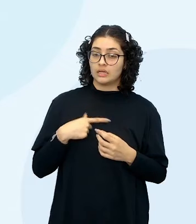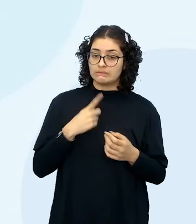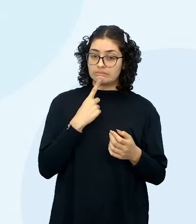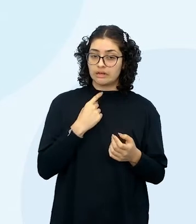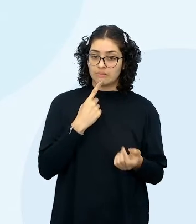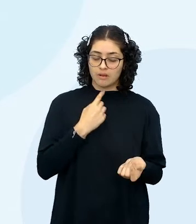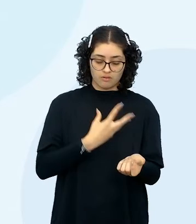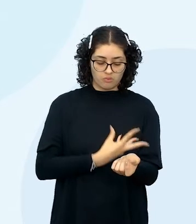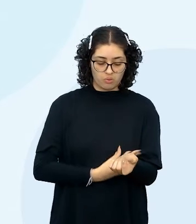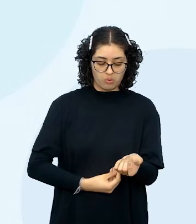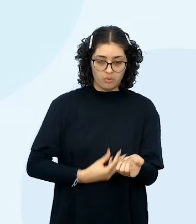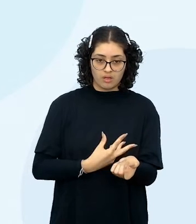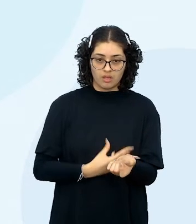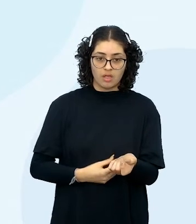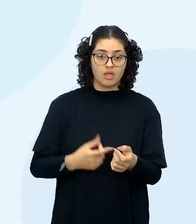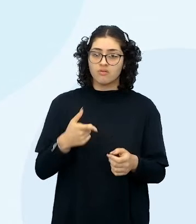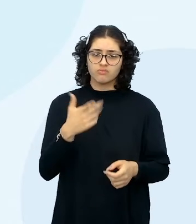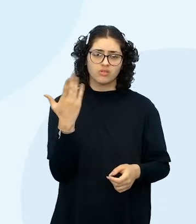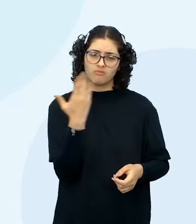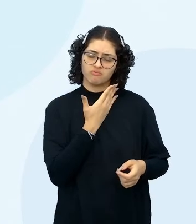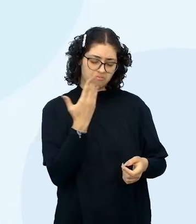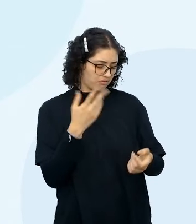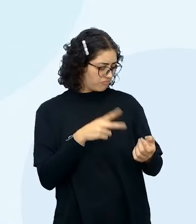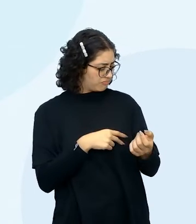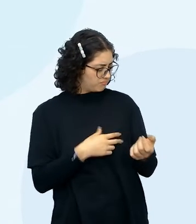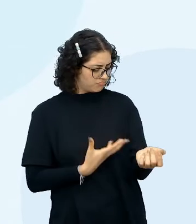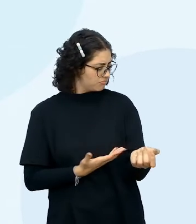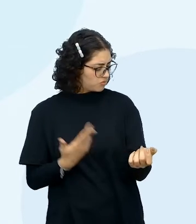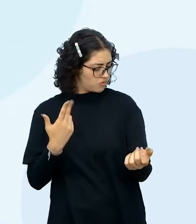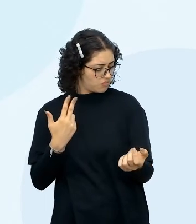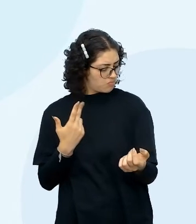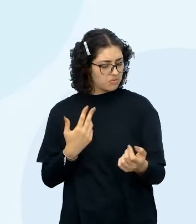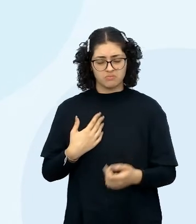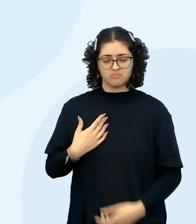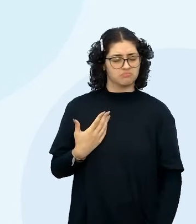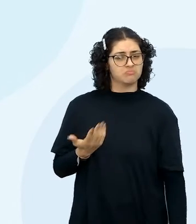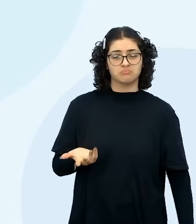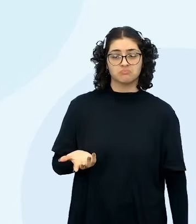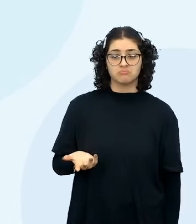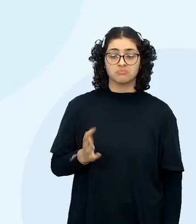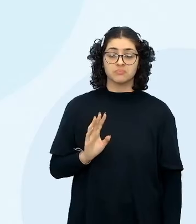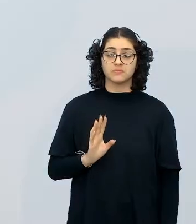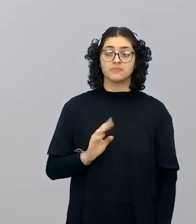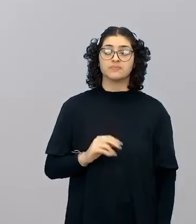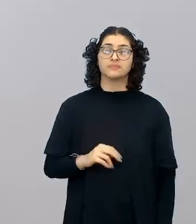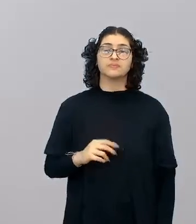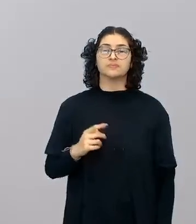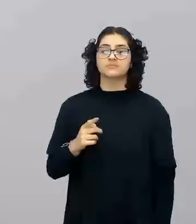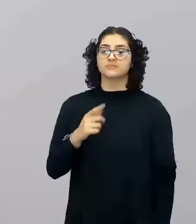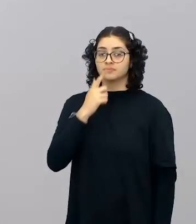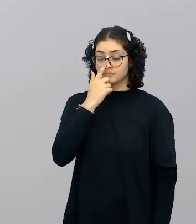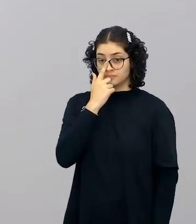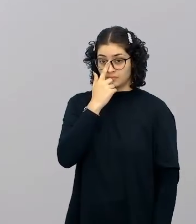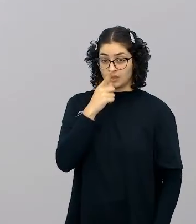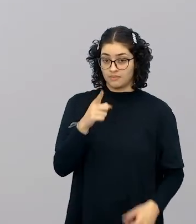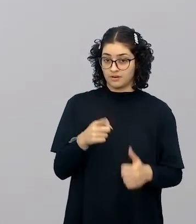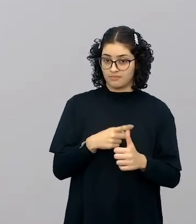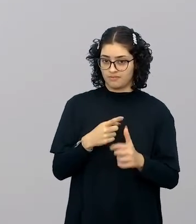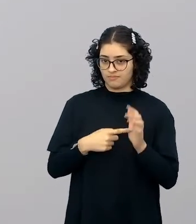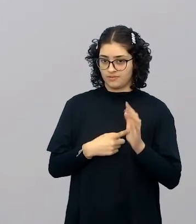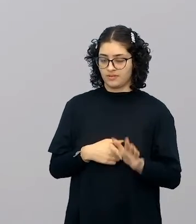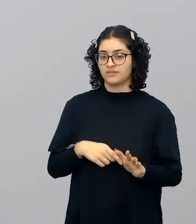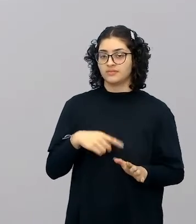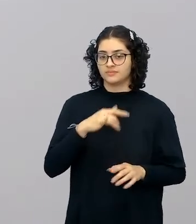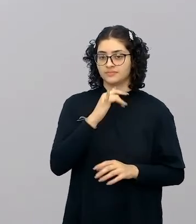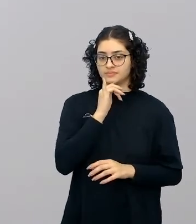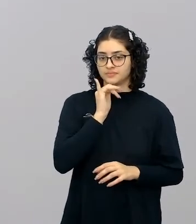claramente não são muito aparentes. A gente não consegue, então, determinar como lá no primeiro exemplo de vocês, né, que